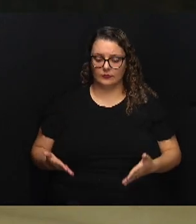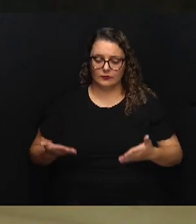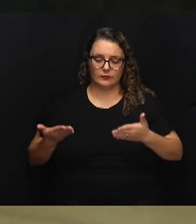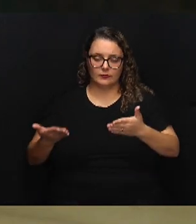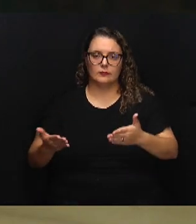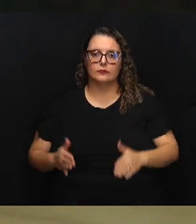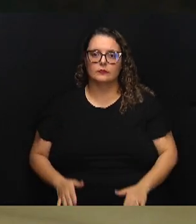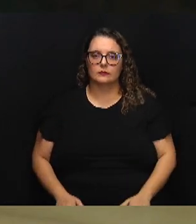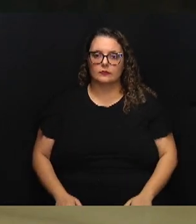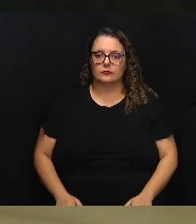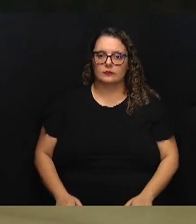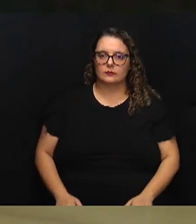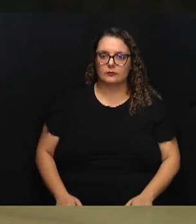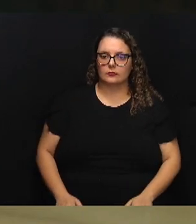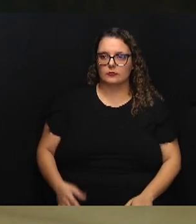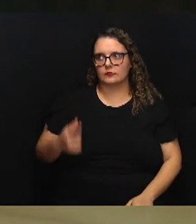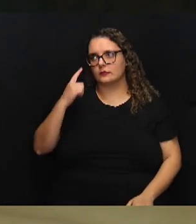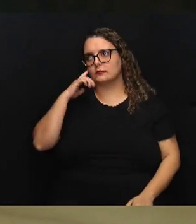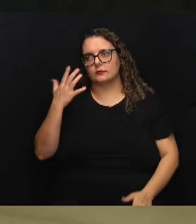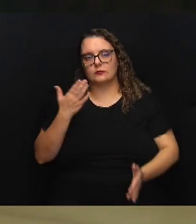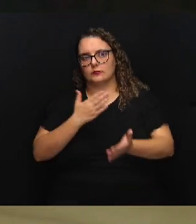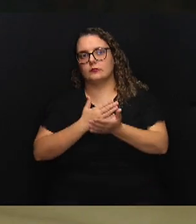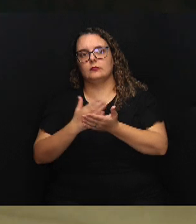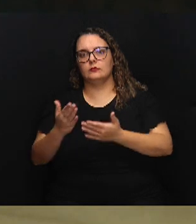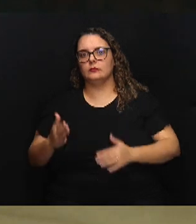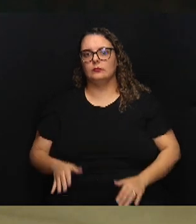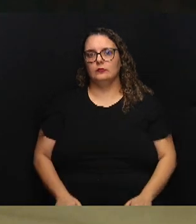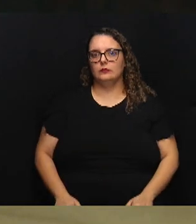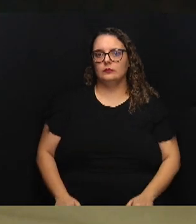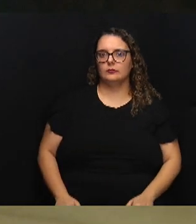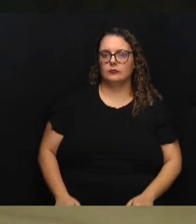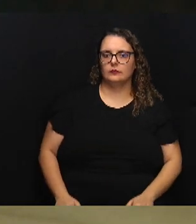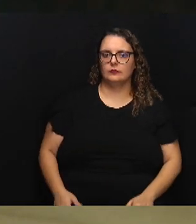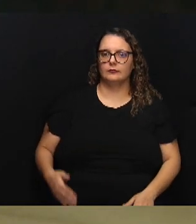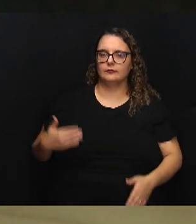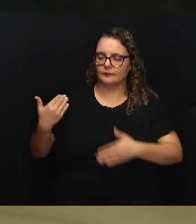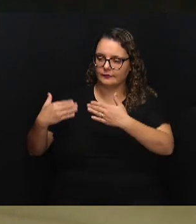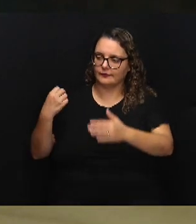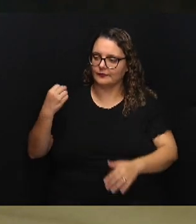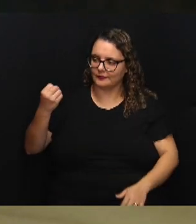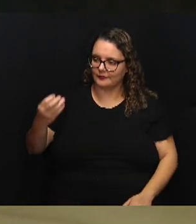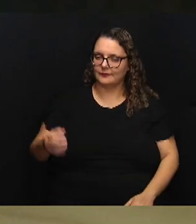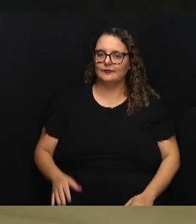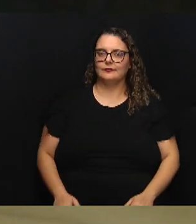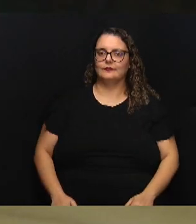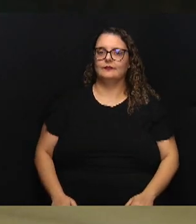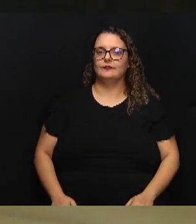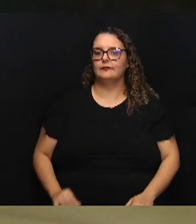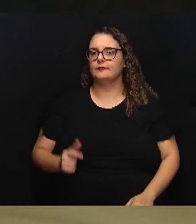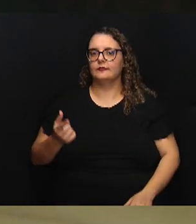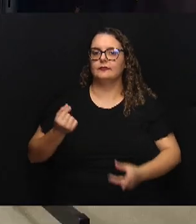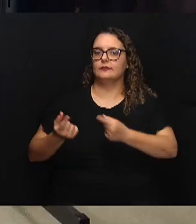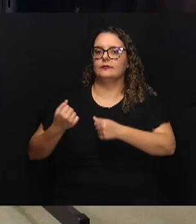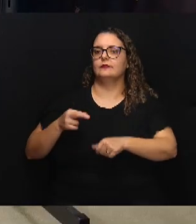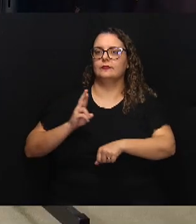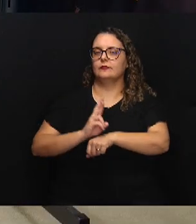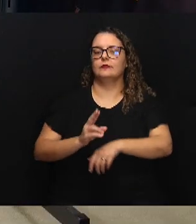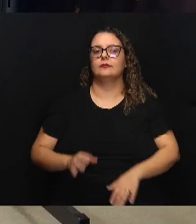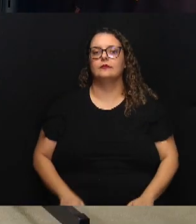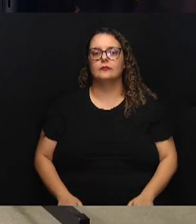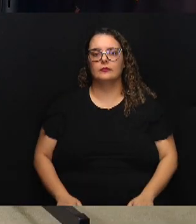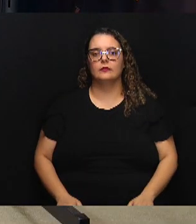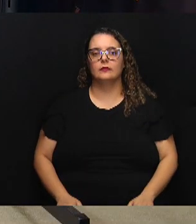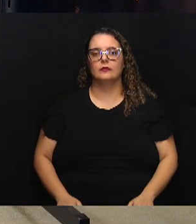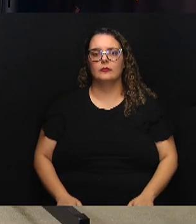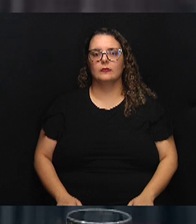oferecer para aquela pessoa que pensa em iniciar aí uma trajetória de viajante, né, mas não tem tanto recurso? Acho que